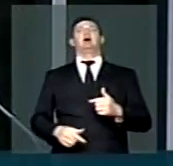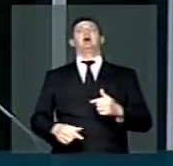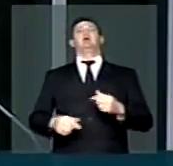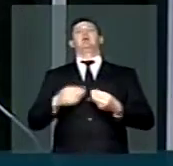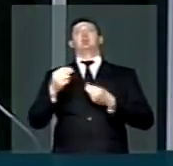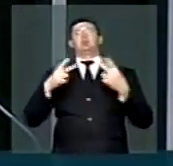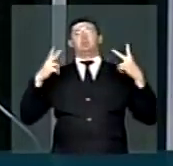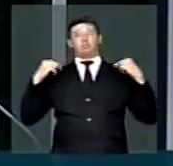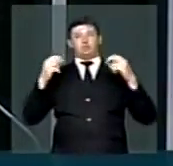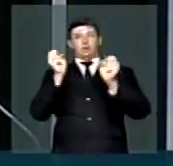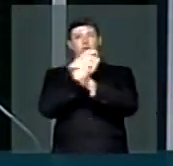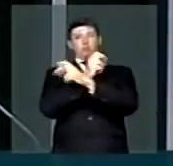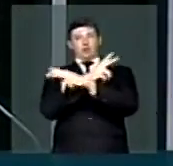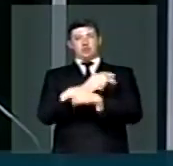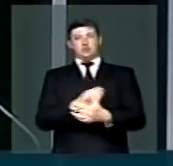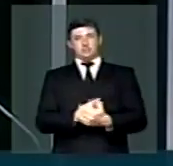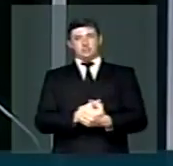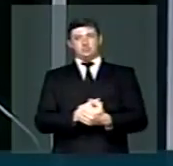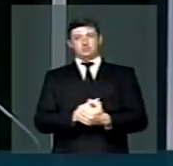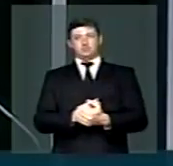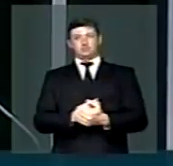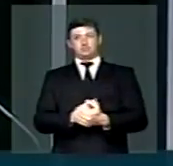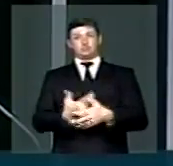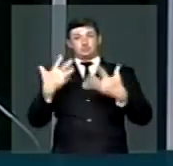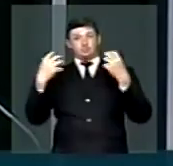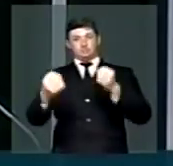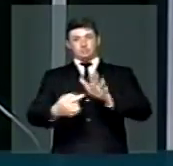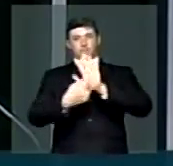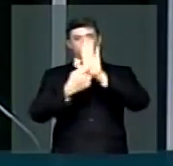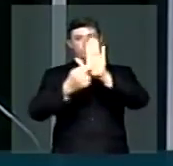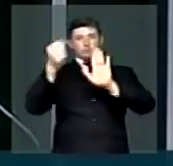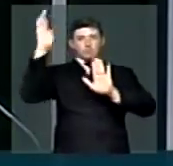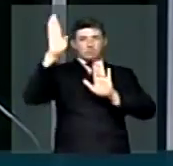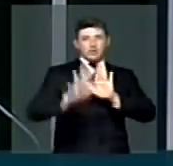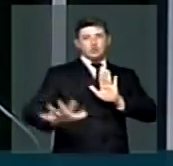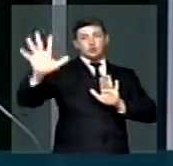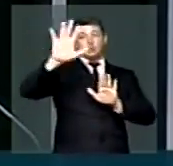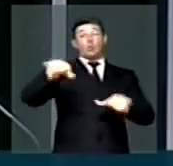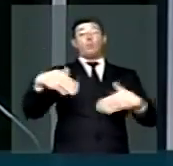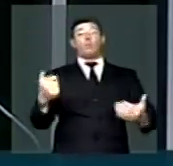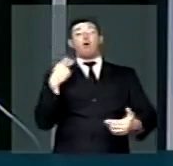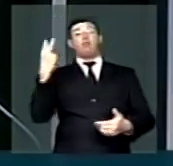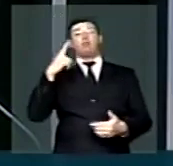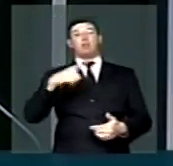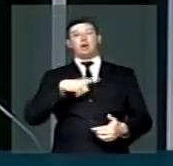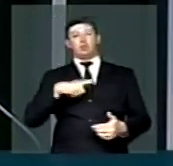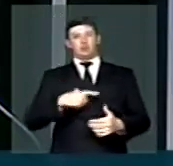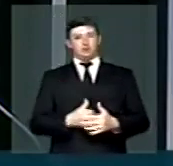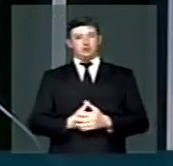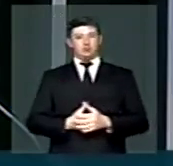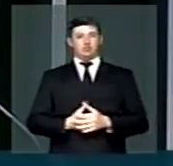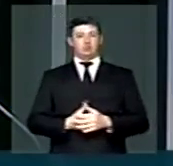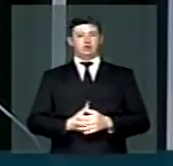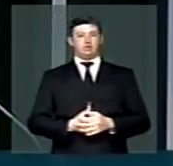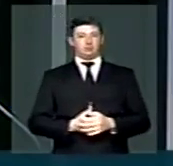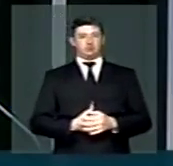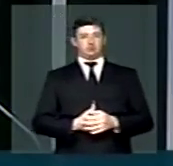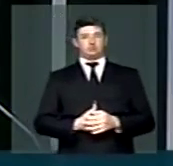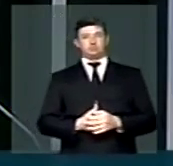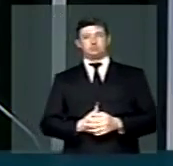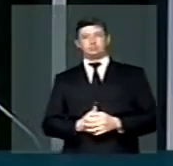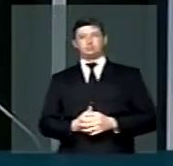de veículos de emergência. Vamos mostrar ao Brasil o valor de